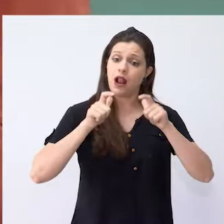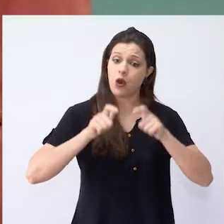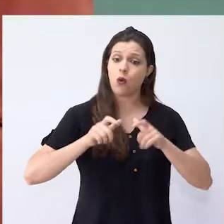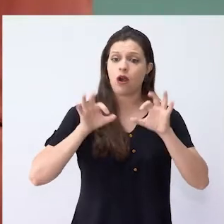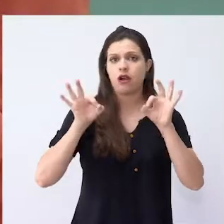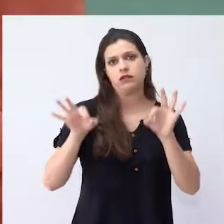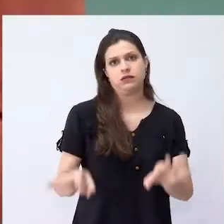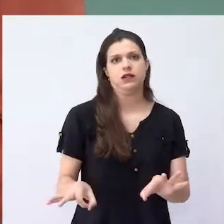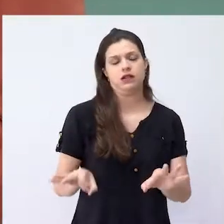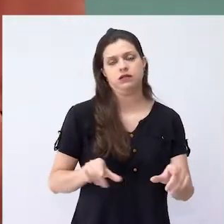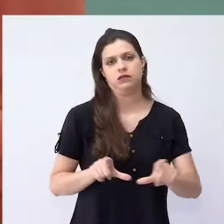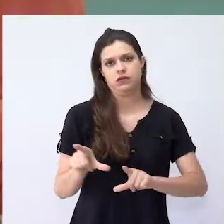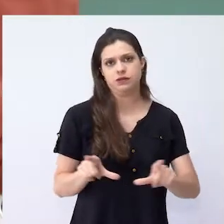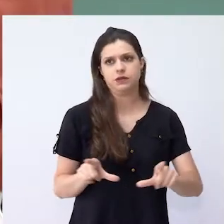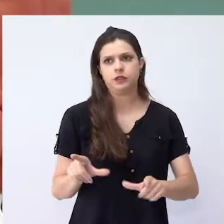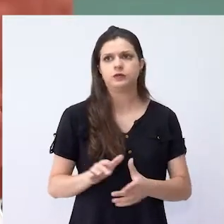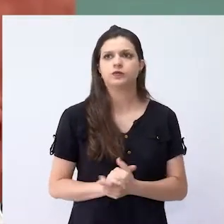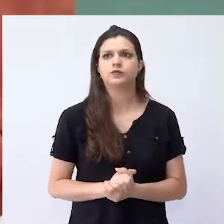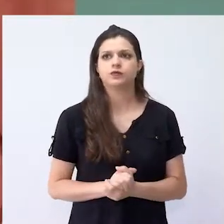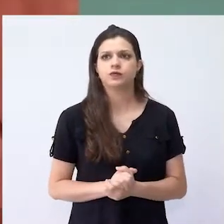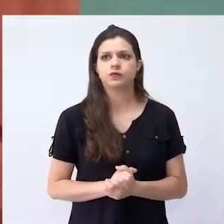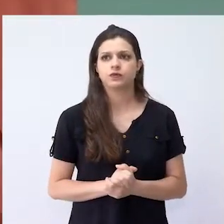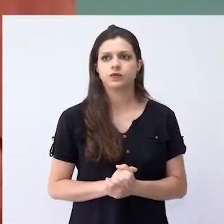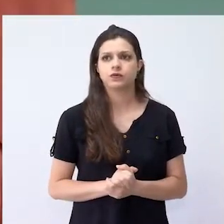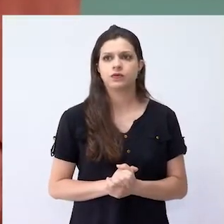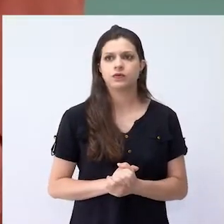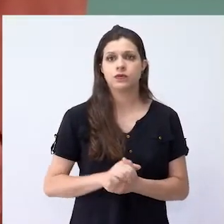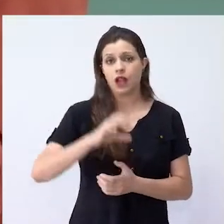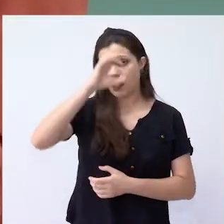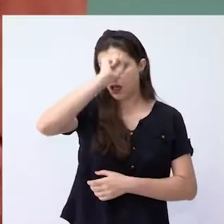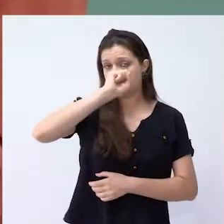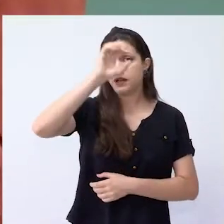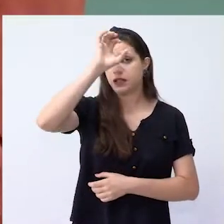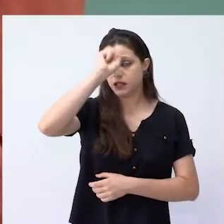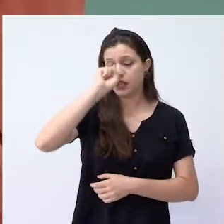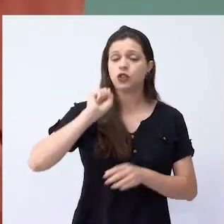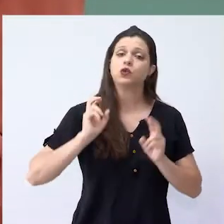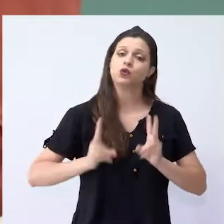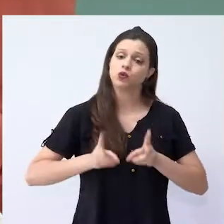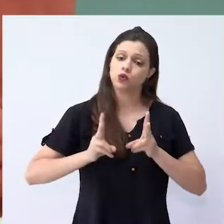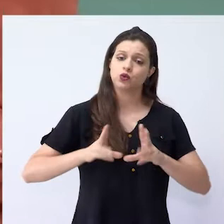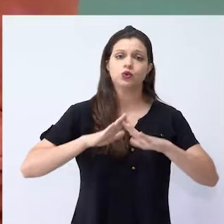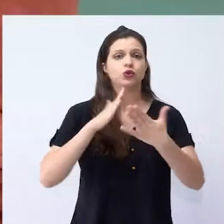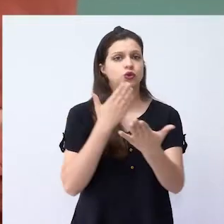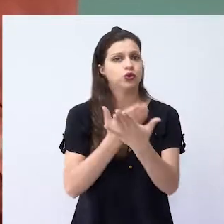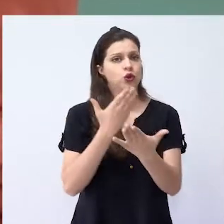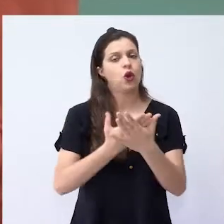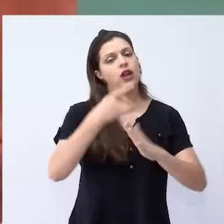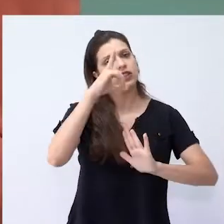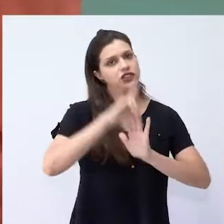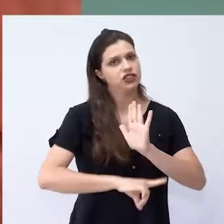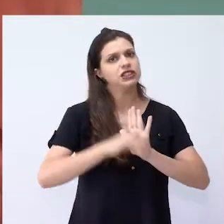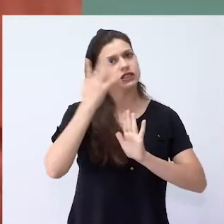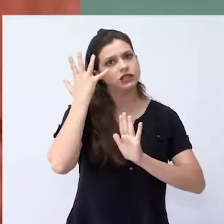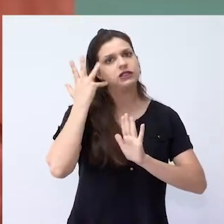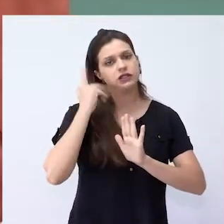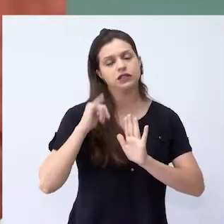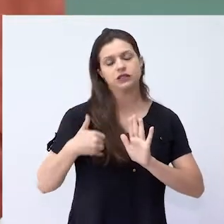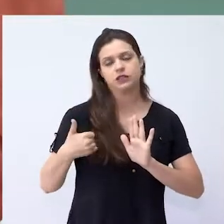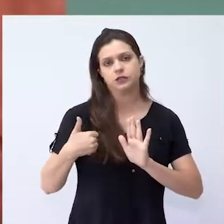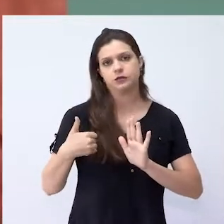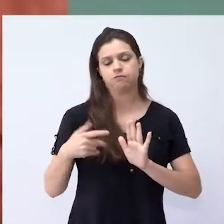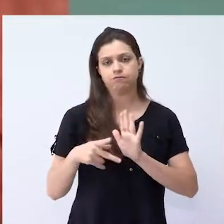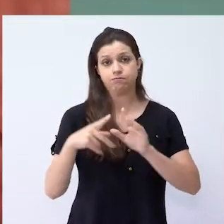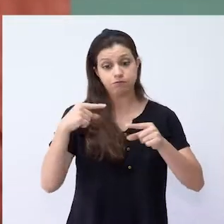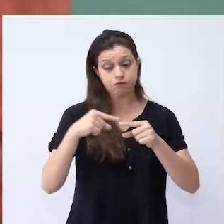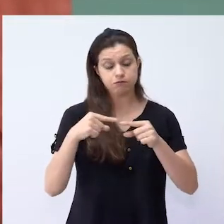o ingresso na forma correta, que é através da aprendizagem, garantindo que ele permaneça na escola, por exemplo, que é o direito prioritário